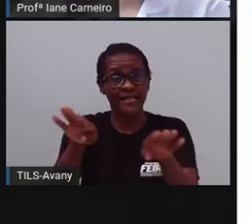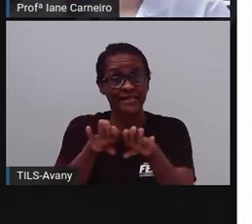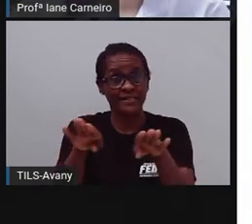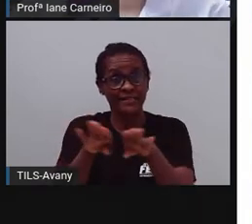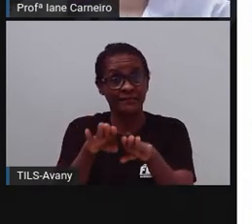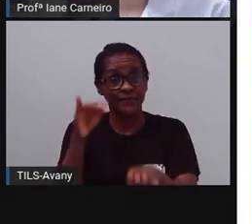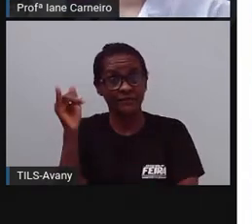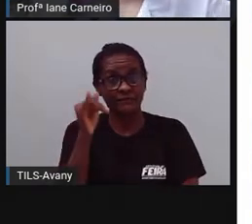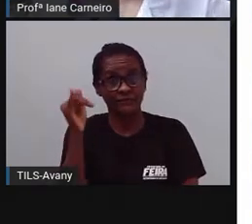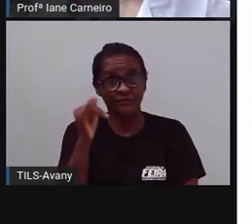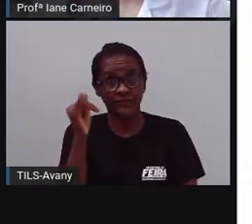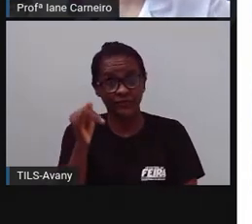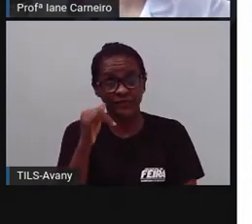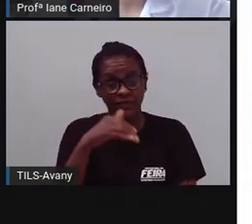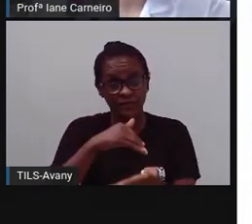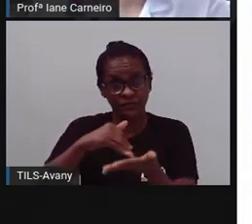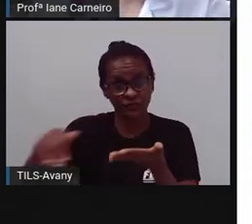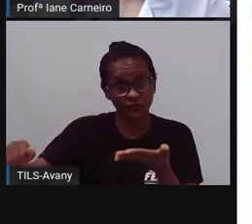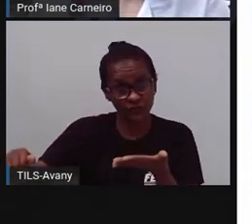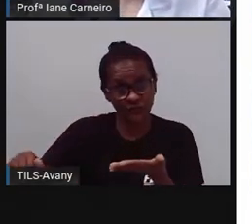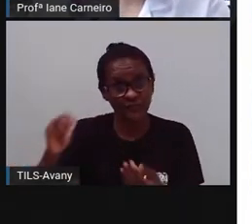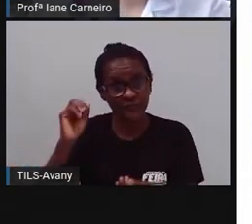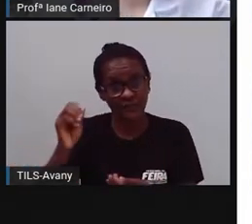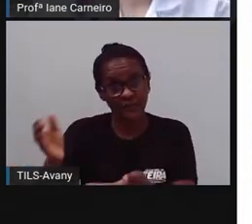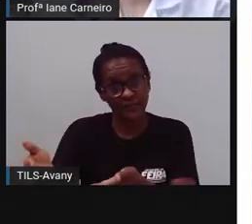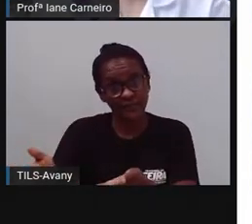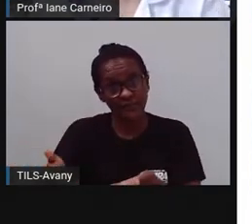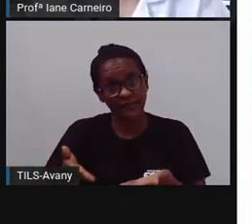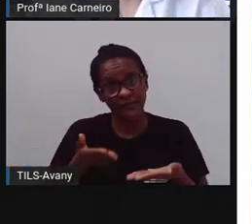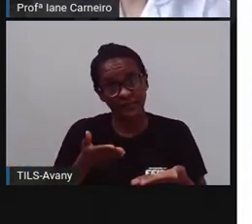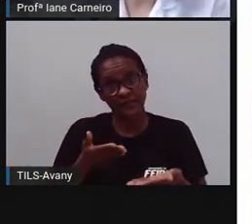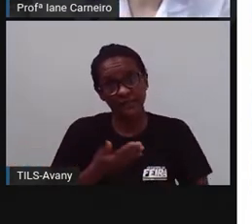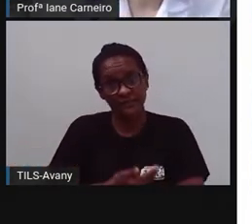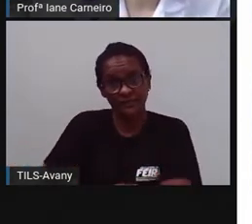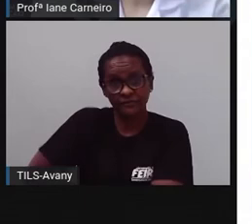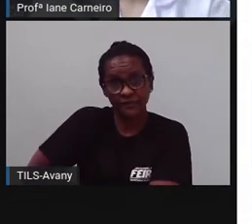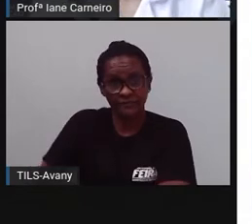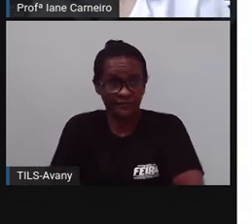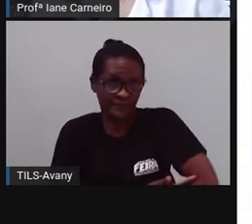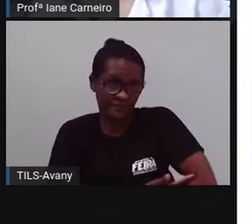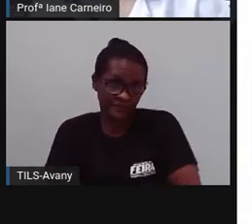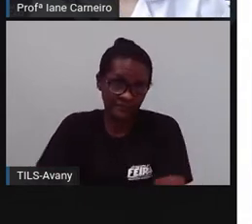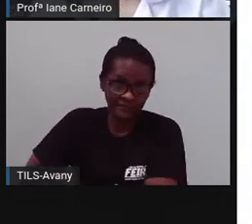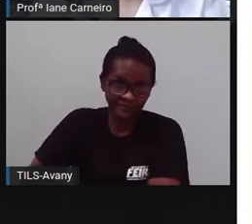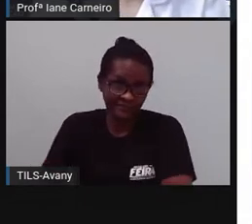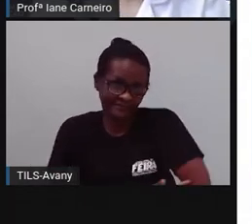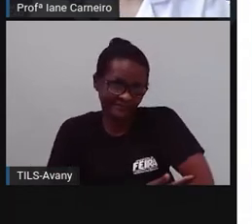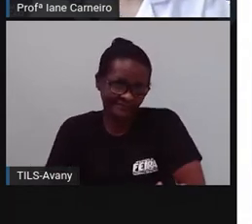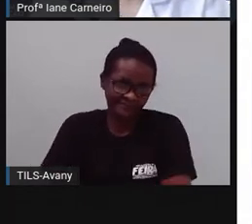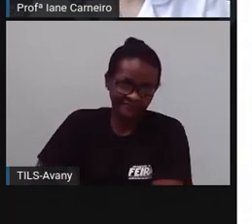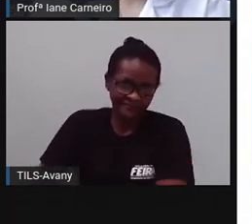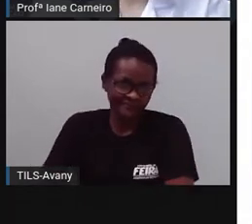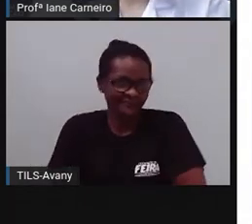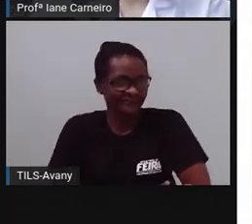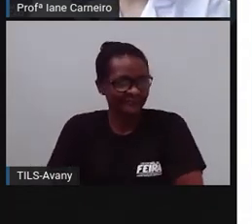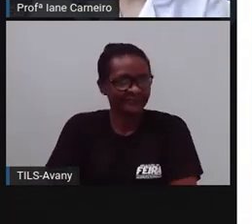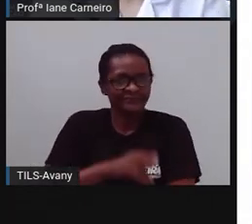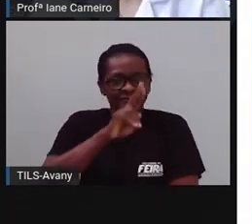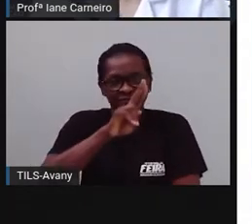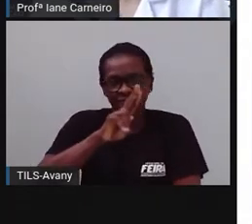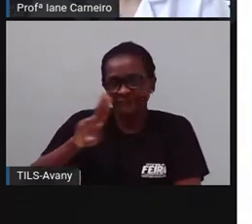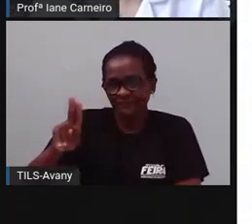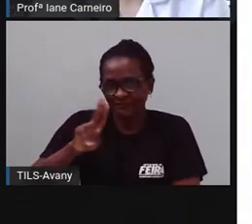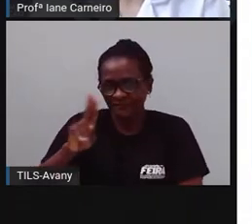esse último convite aqui ó quer um chá de bebê né também chá de fralda é também o nome da